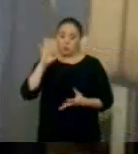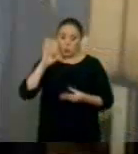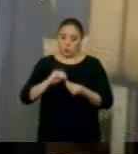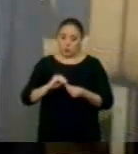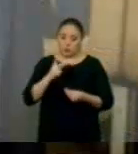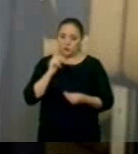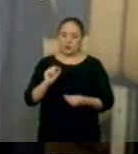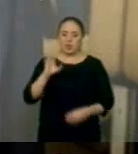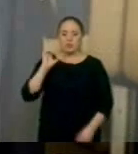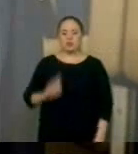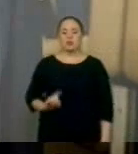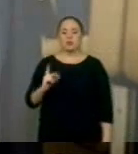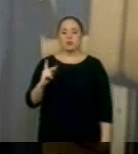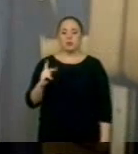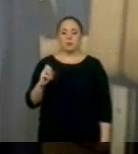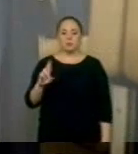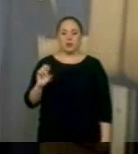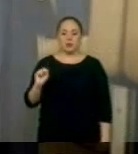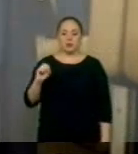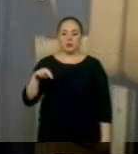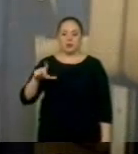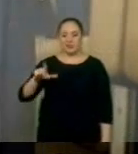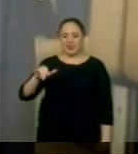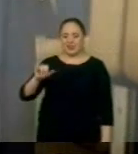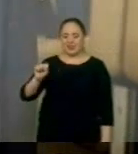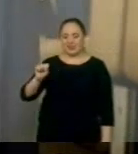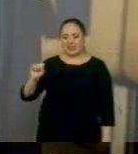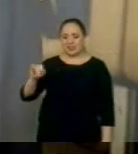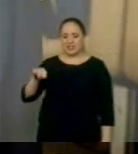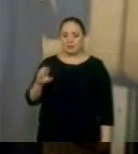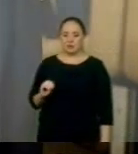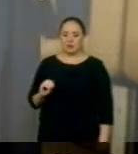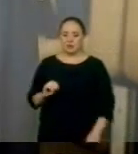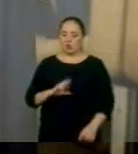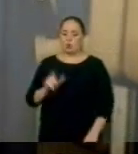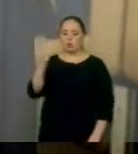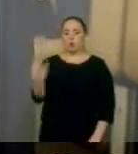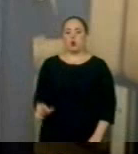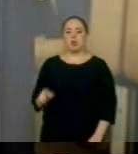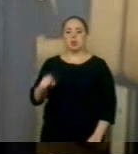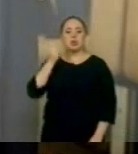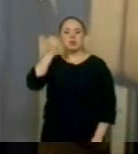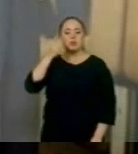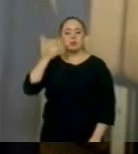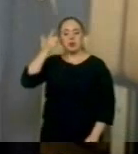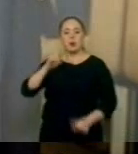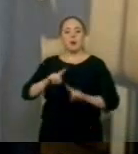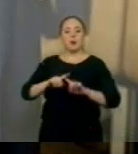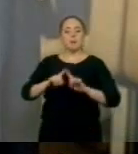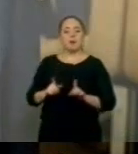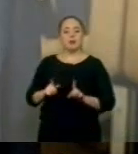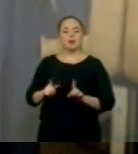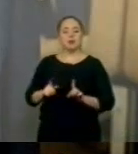direito personalíssimo, não é direito personalíssimo do parlamentar, mas prerrogativa que advém